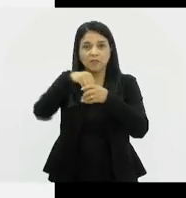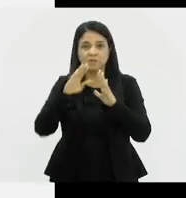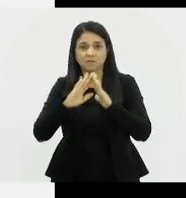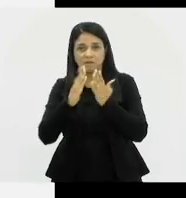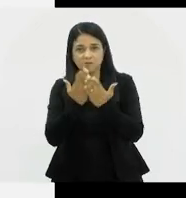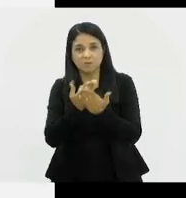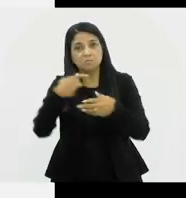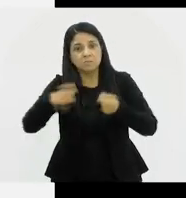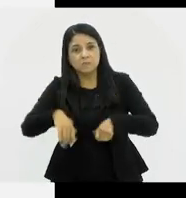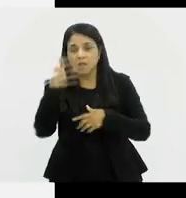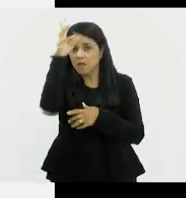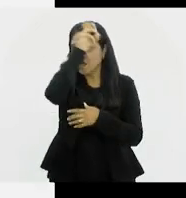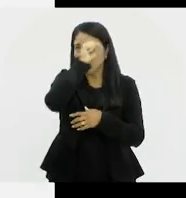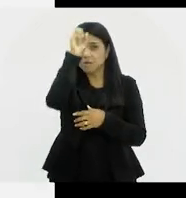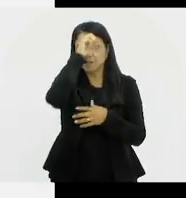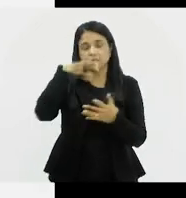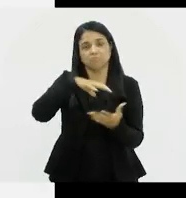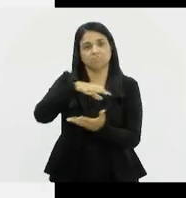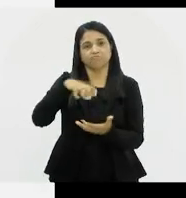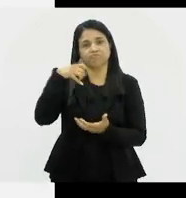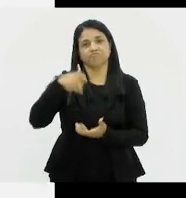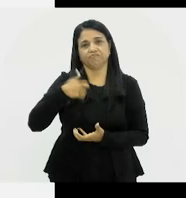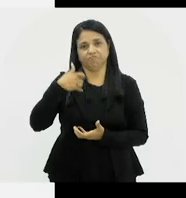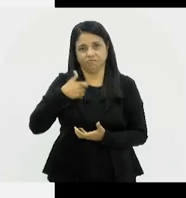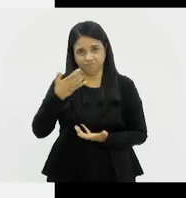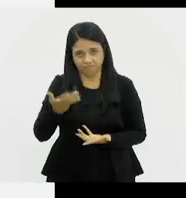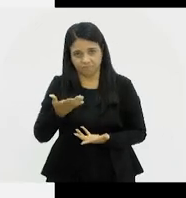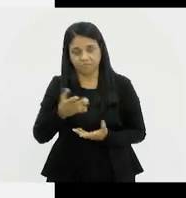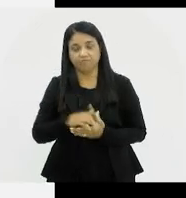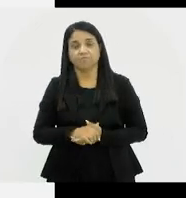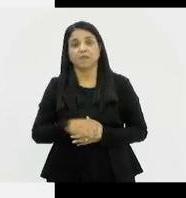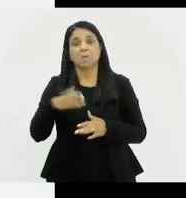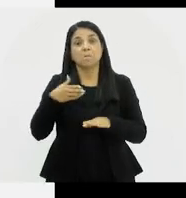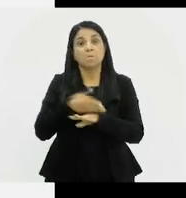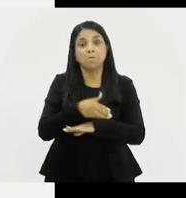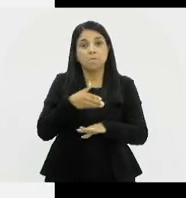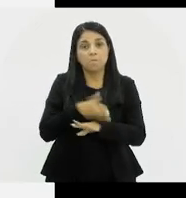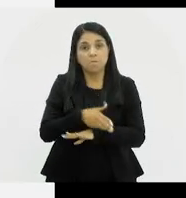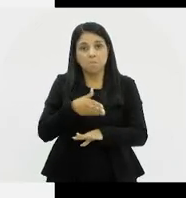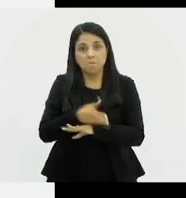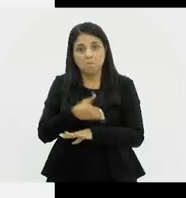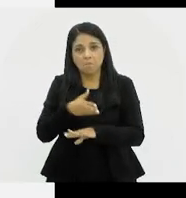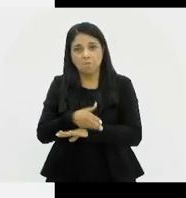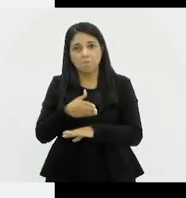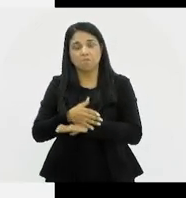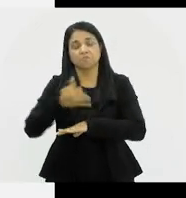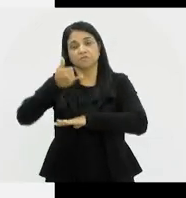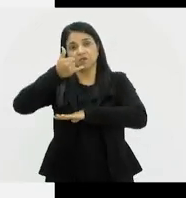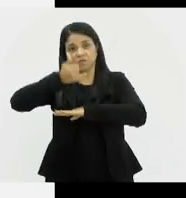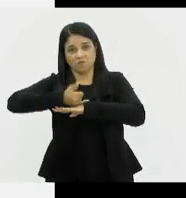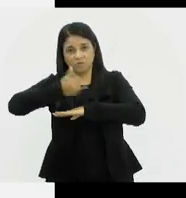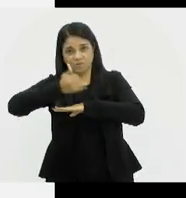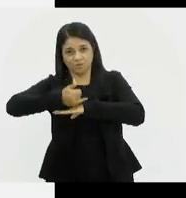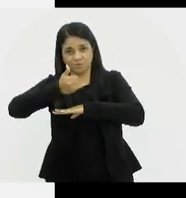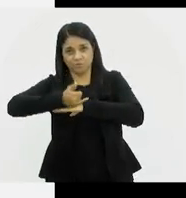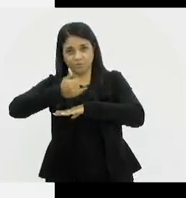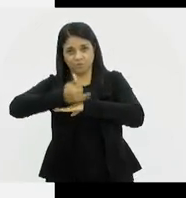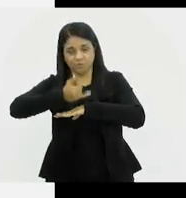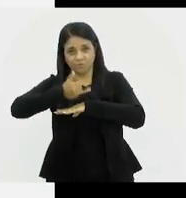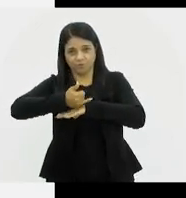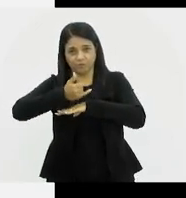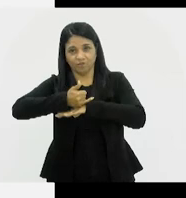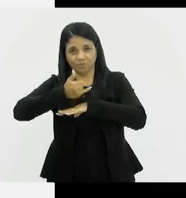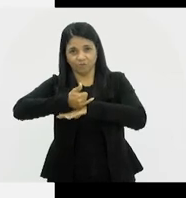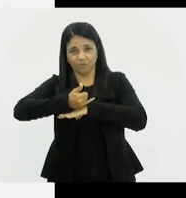aprender sobre o envelhecimento. É, participação, acho que Volta Redonda, só temos que